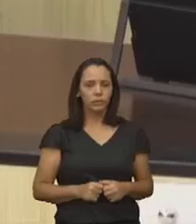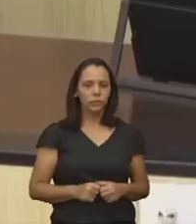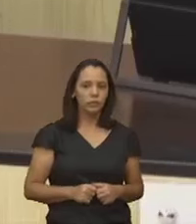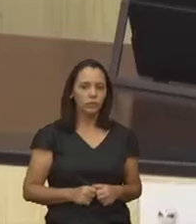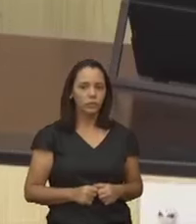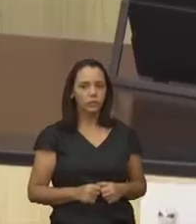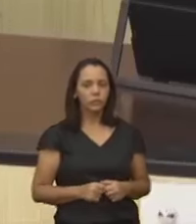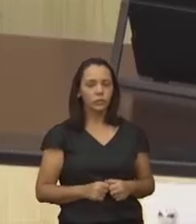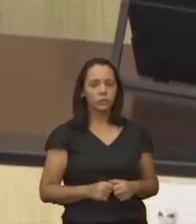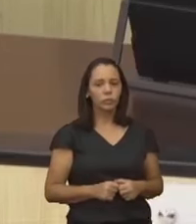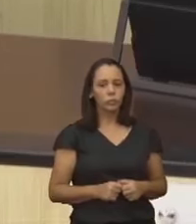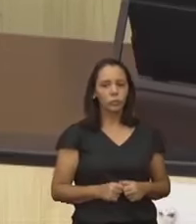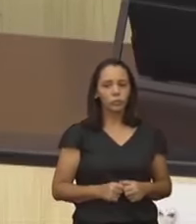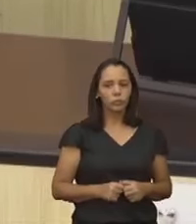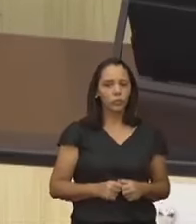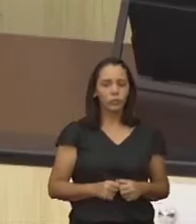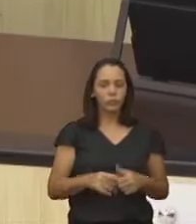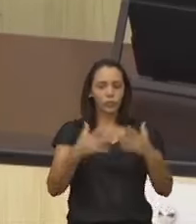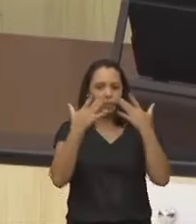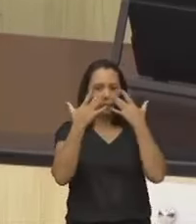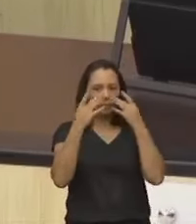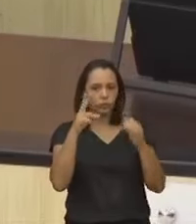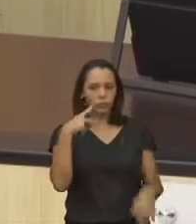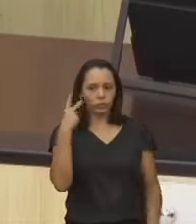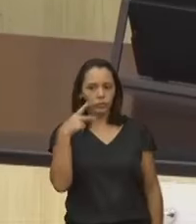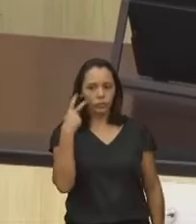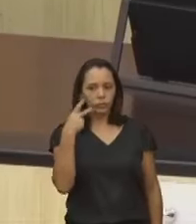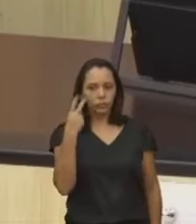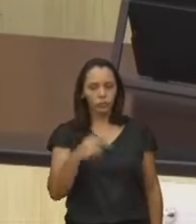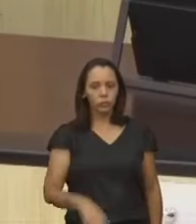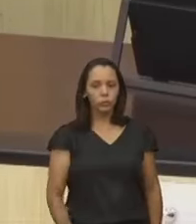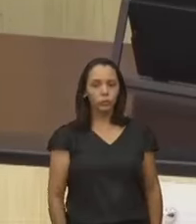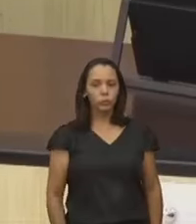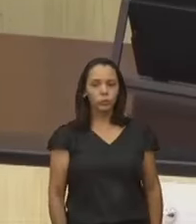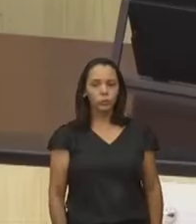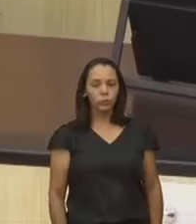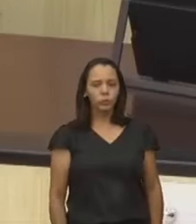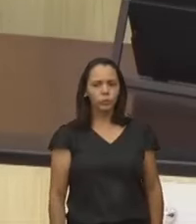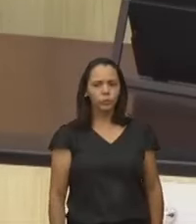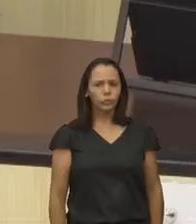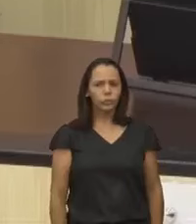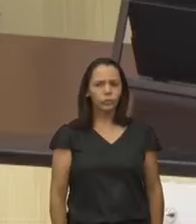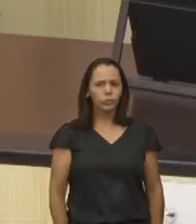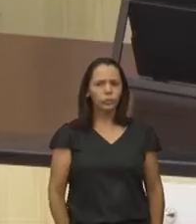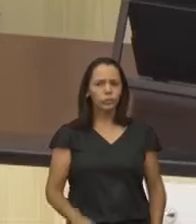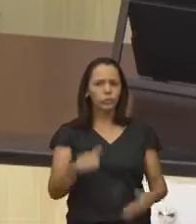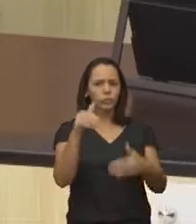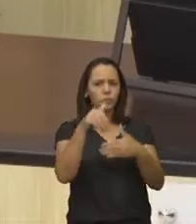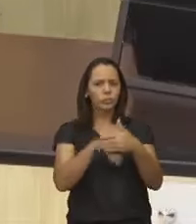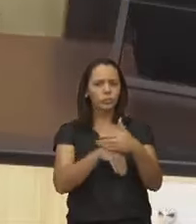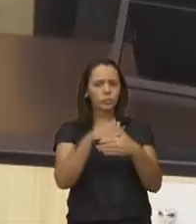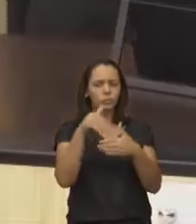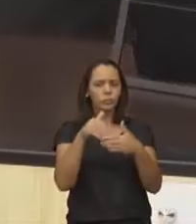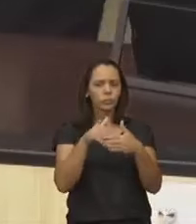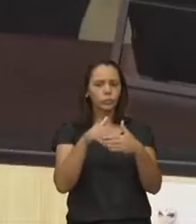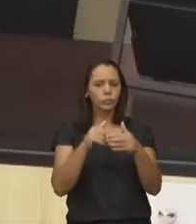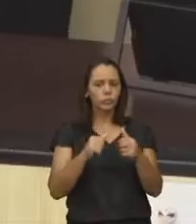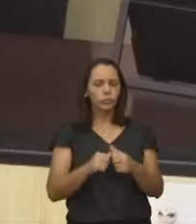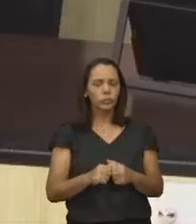Pessoal, intenção dos vereadores aí, a parte destacada, ó. Concedido destaque para a votação em